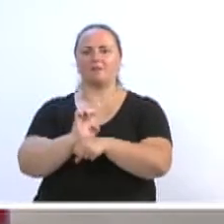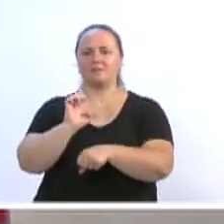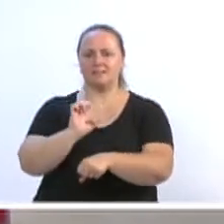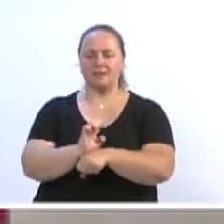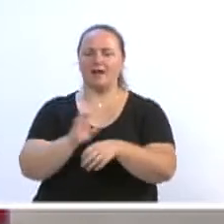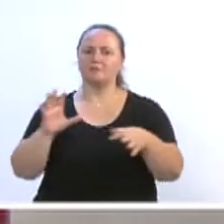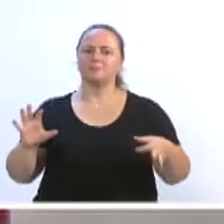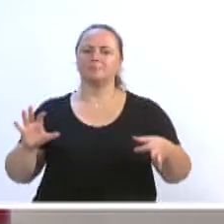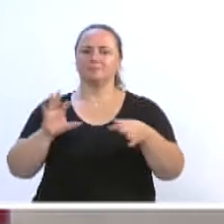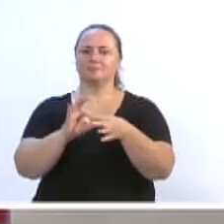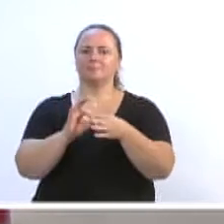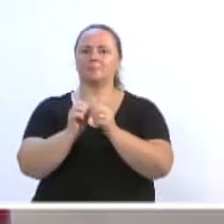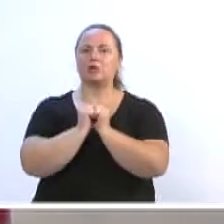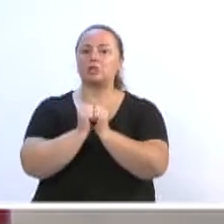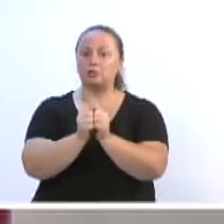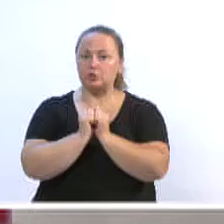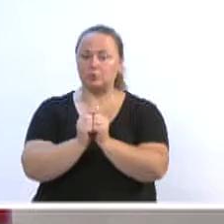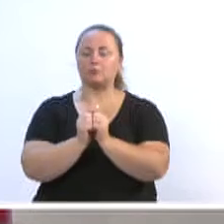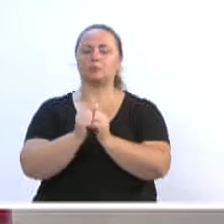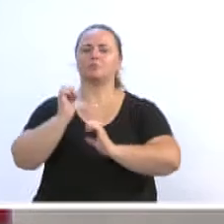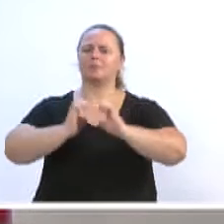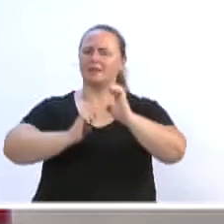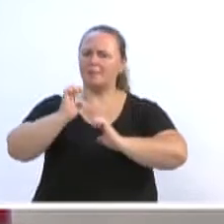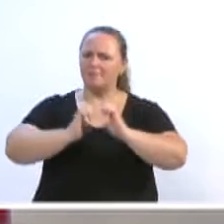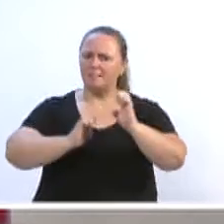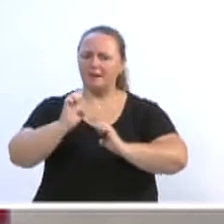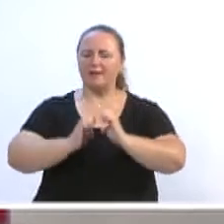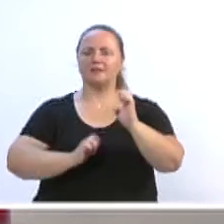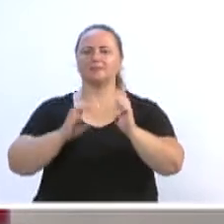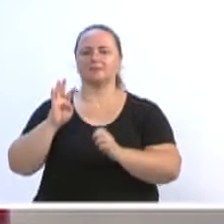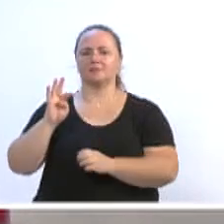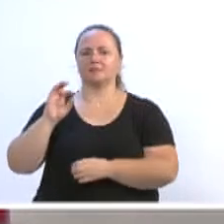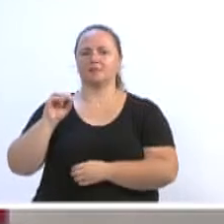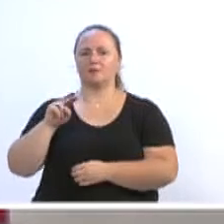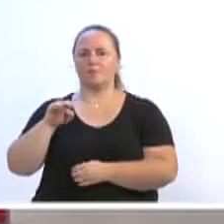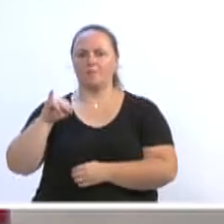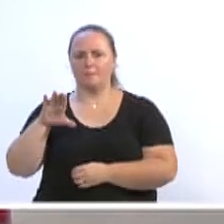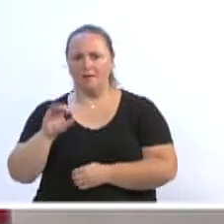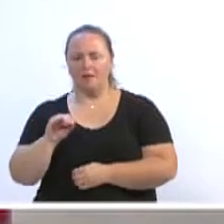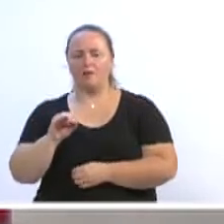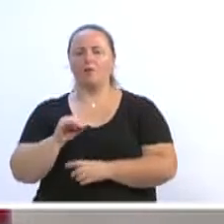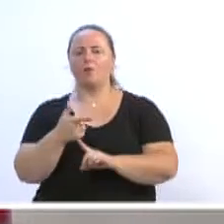FAPESC, as empresas que financiam, ao Tomil, ao Joy Lindner